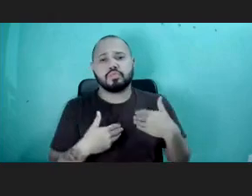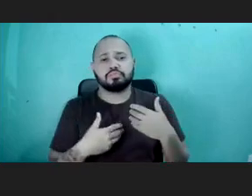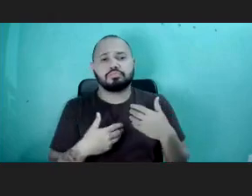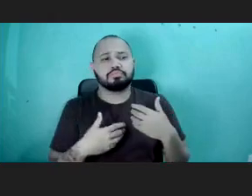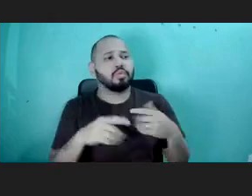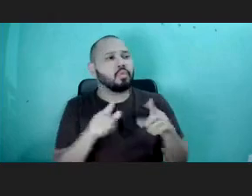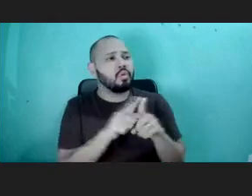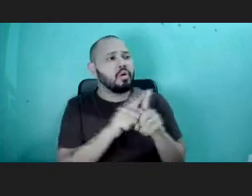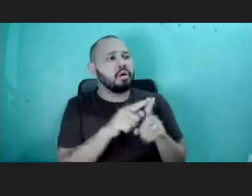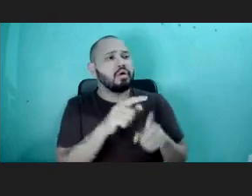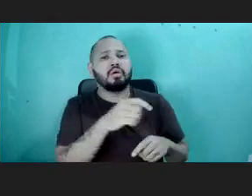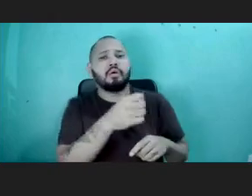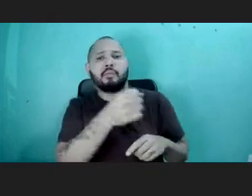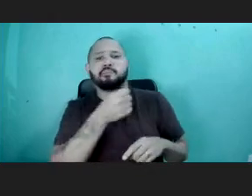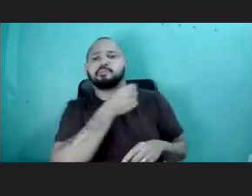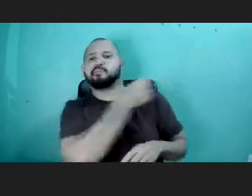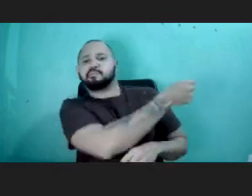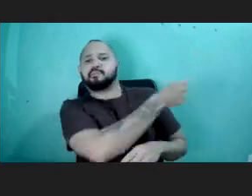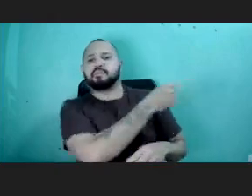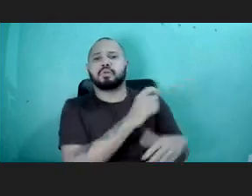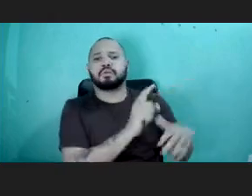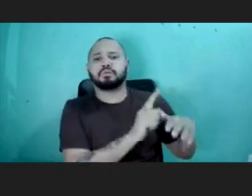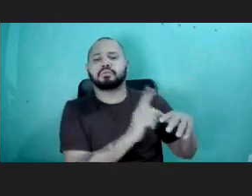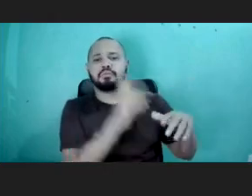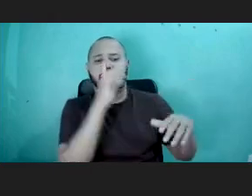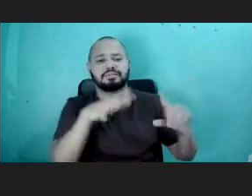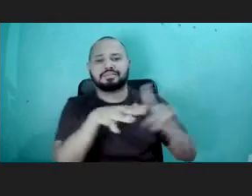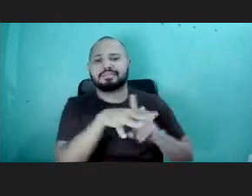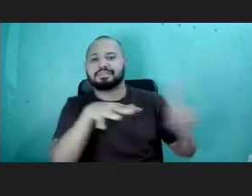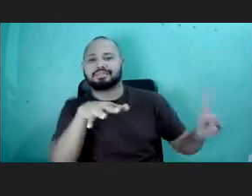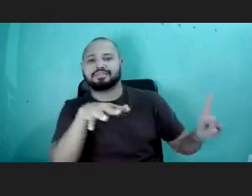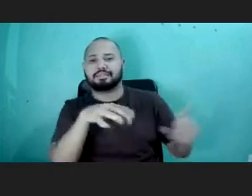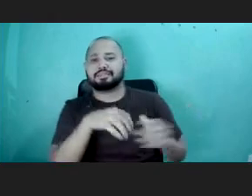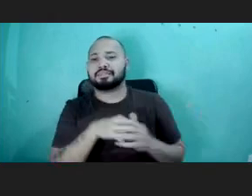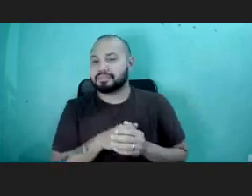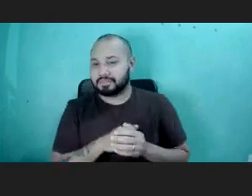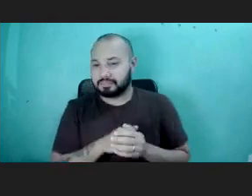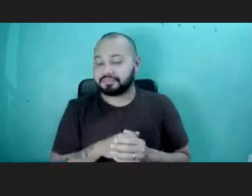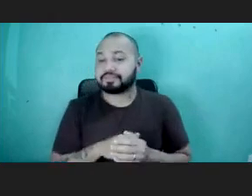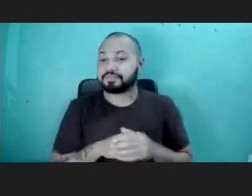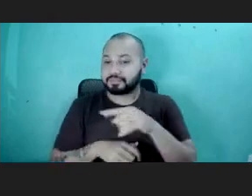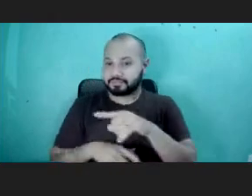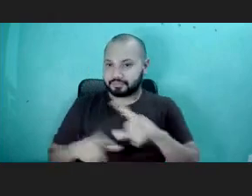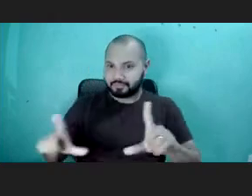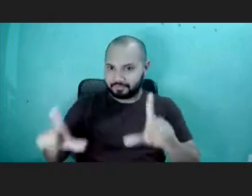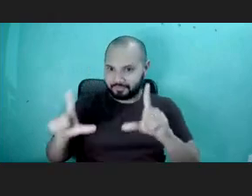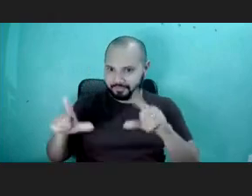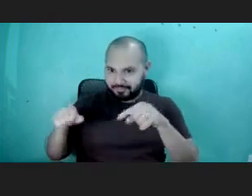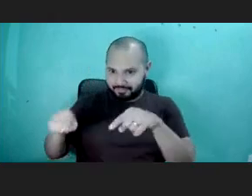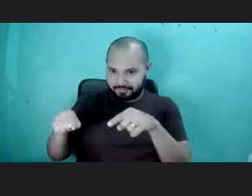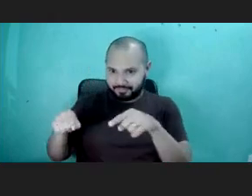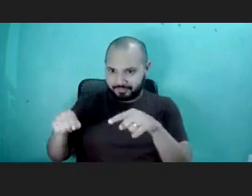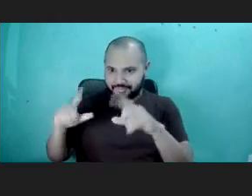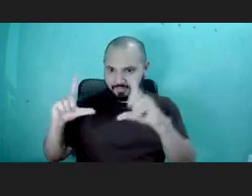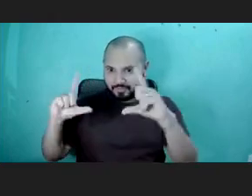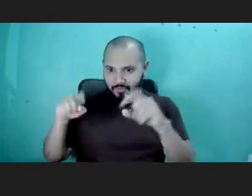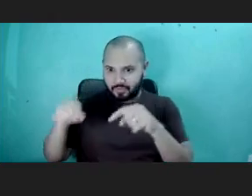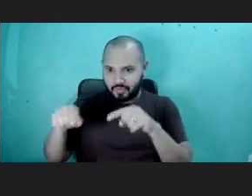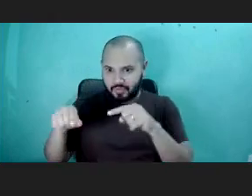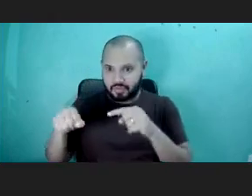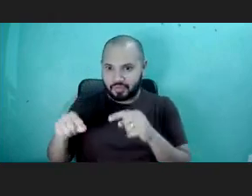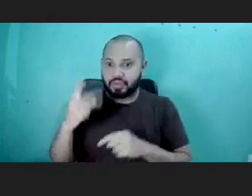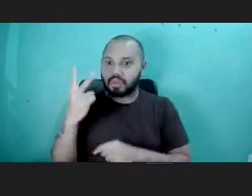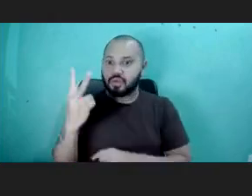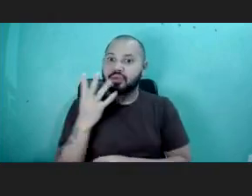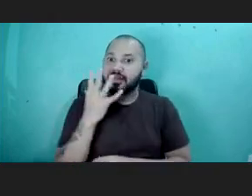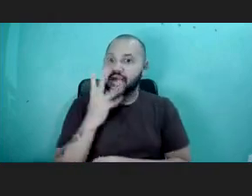à margem. No canto desse slide, eu coloquei a figura de 2 crianças com